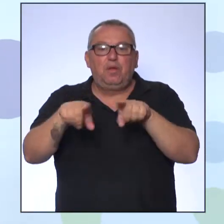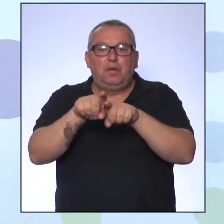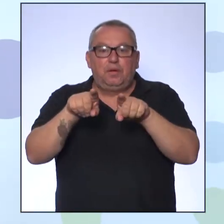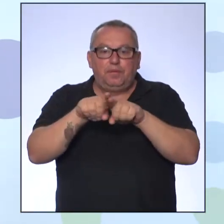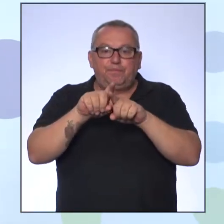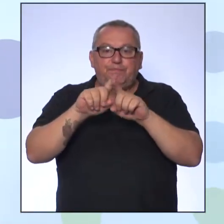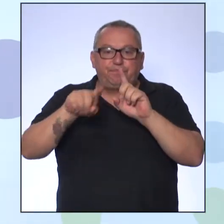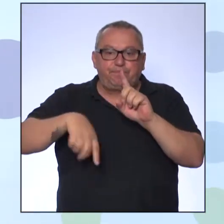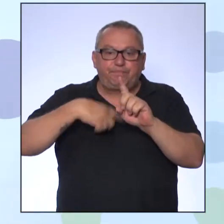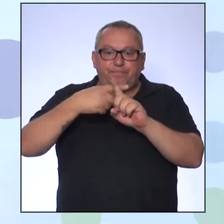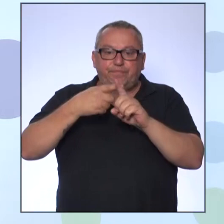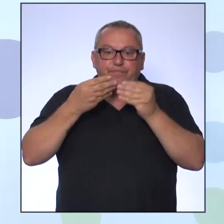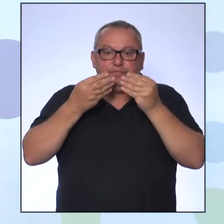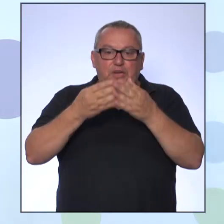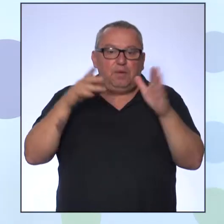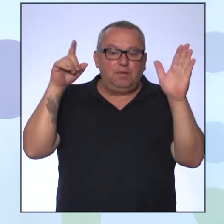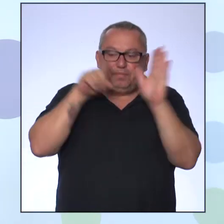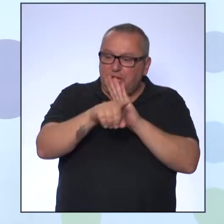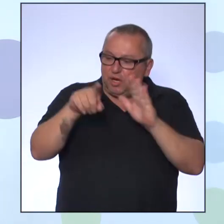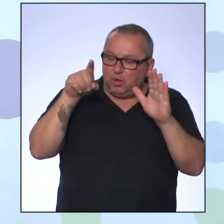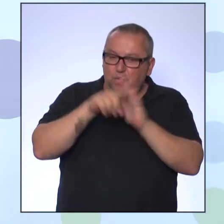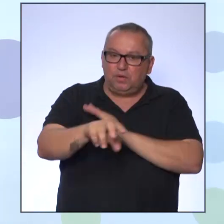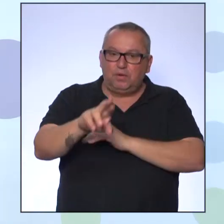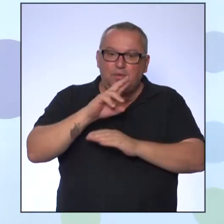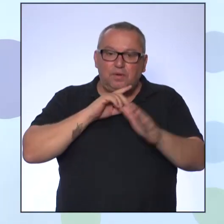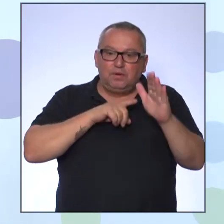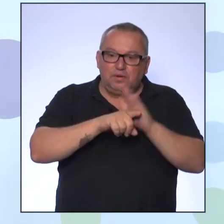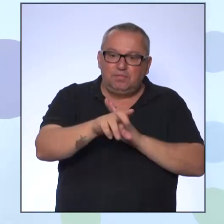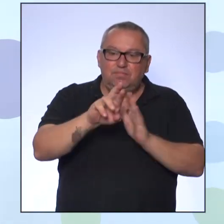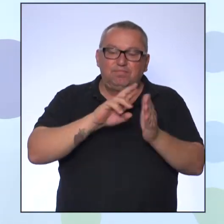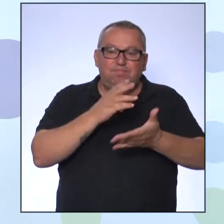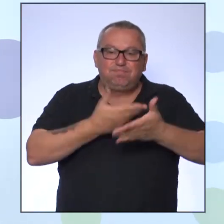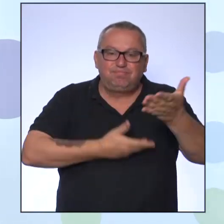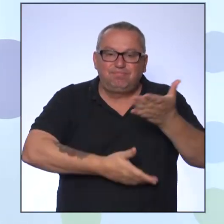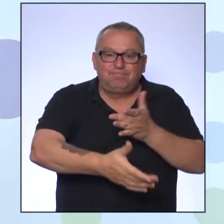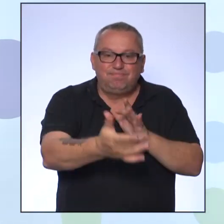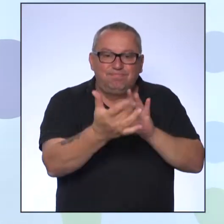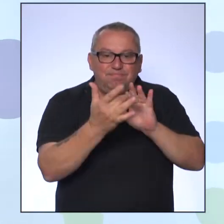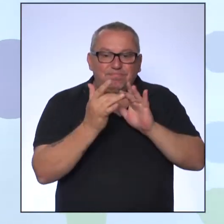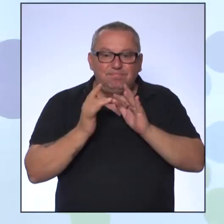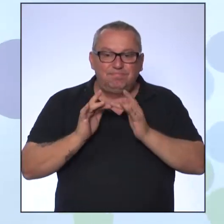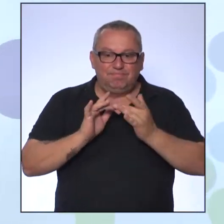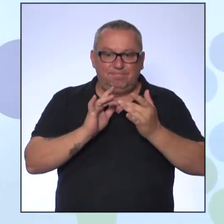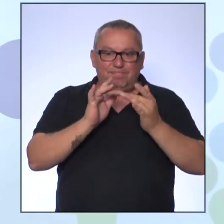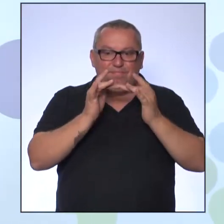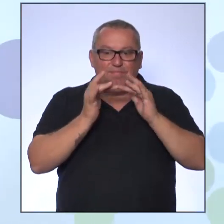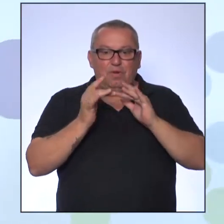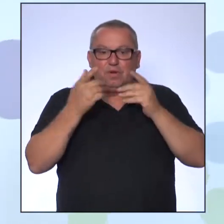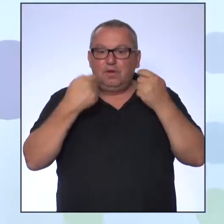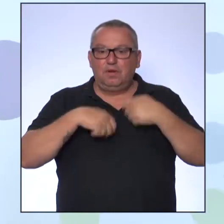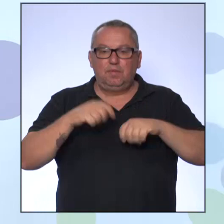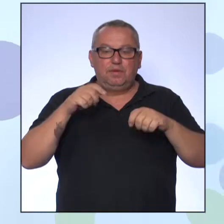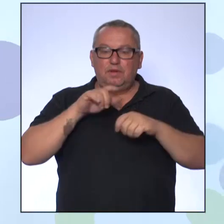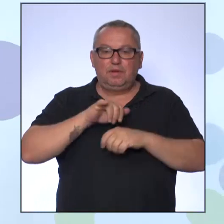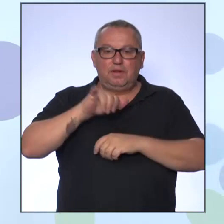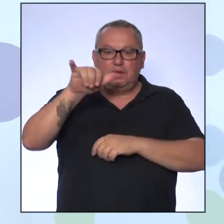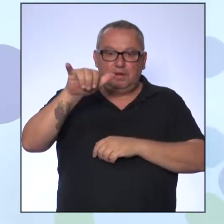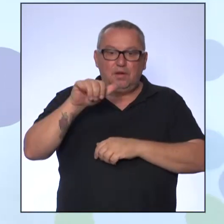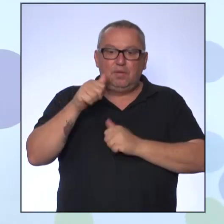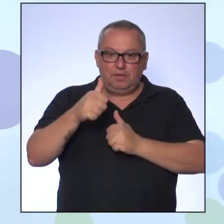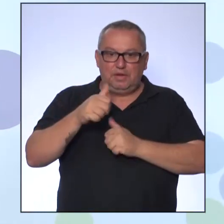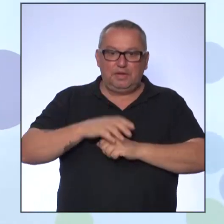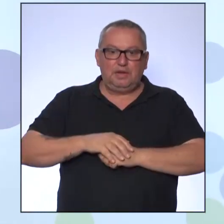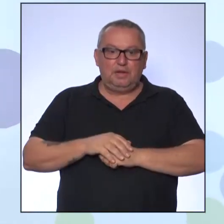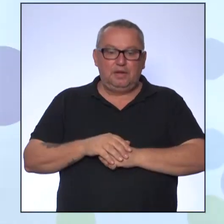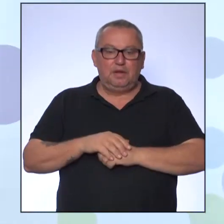mais, podemos enviar quiz, elementos que vocês podem interagir. Esse é o canal e não precisa ter Telegram, é só entrar nesse